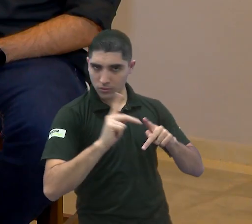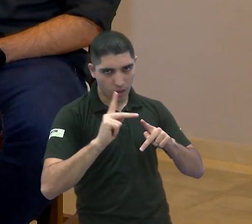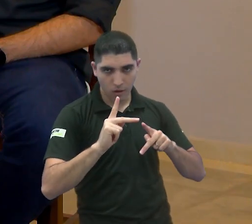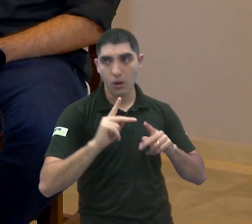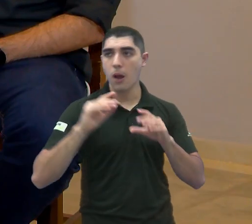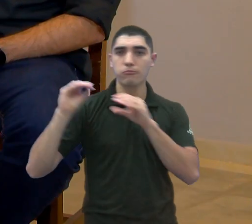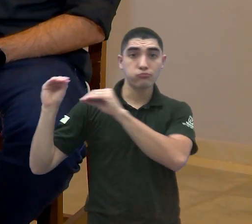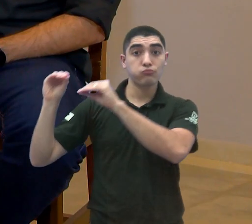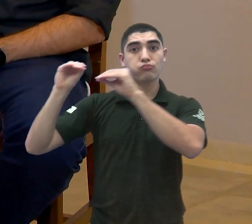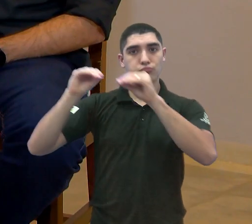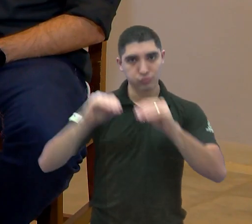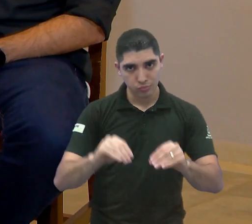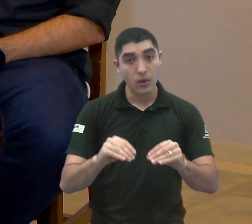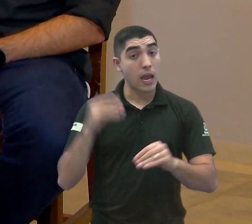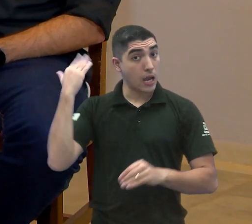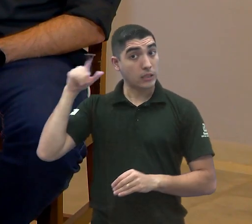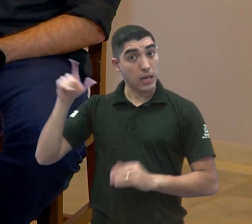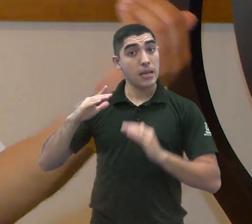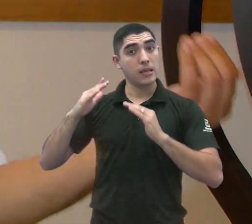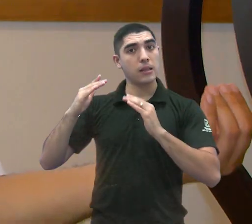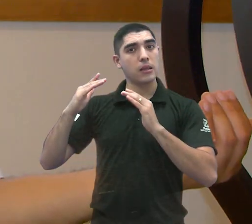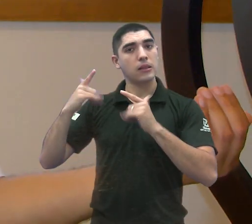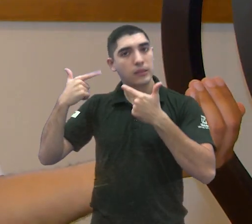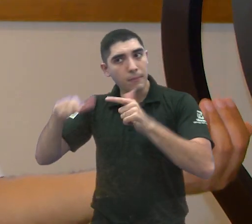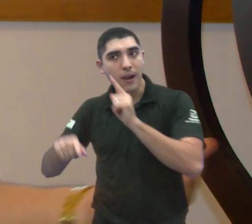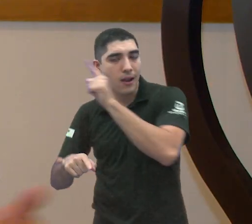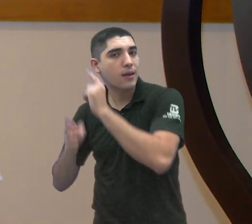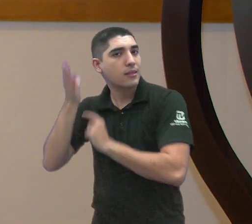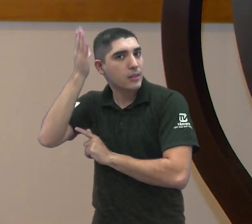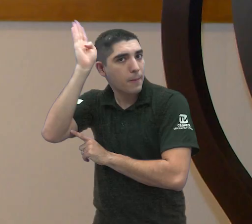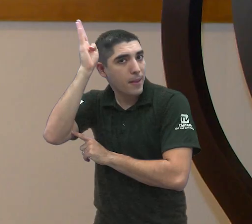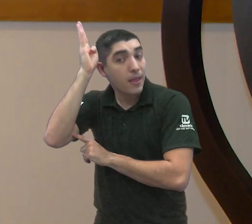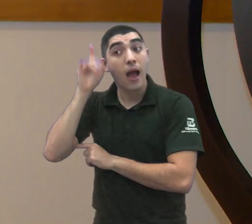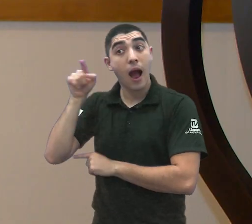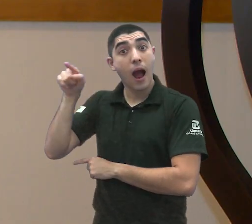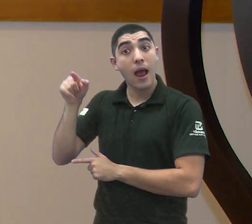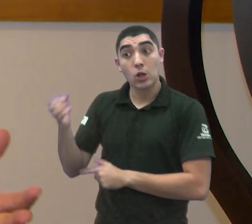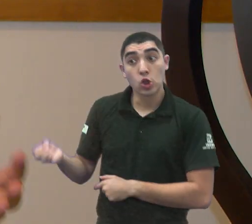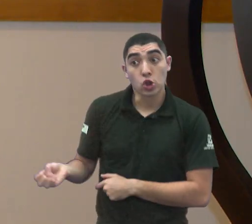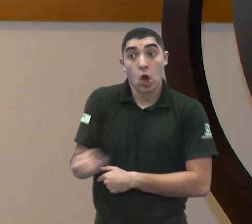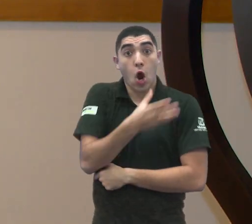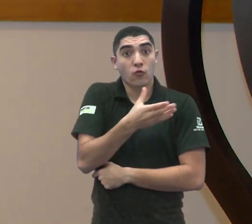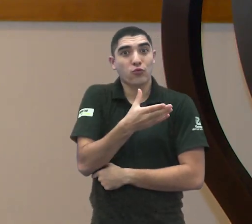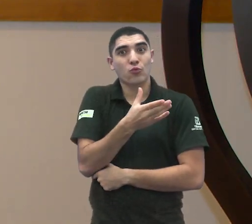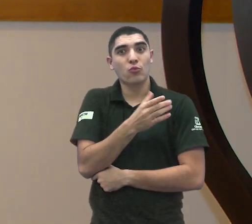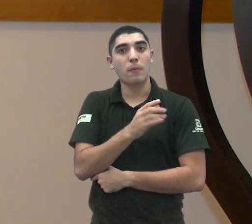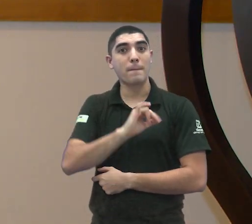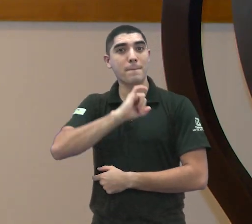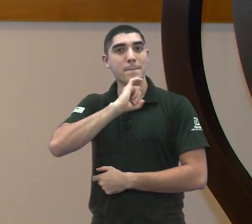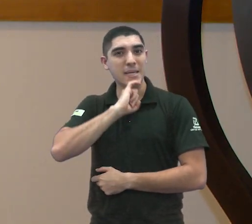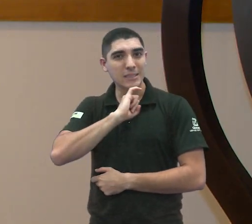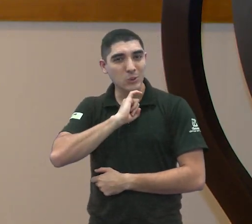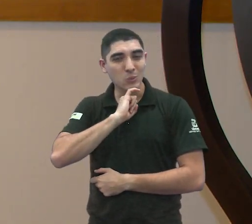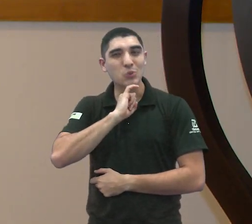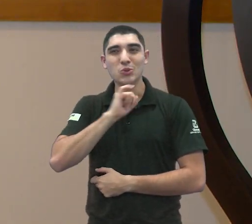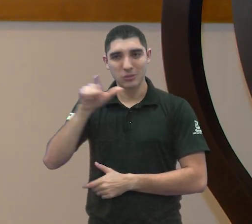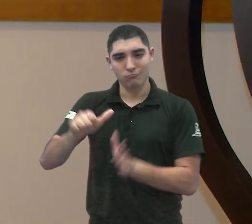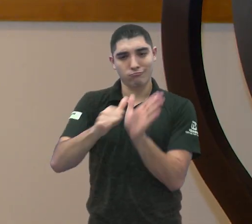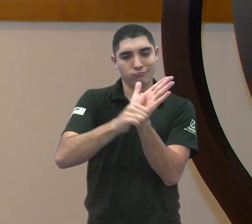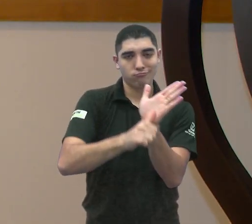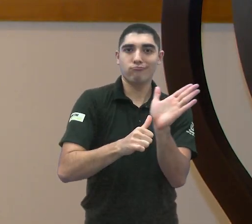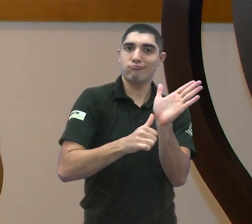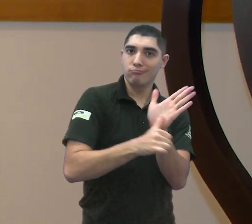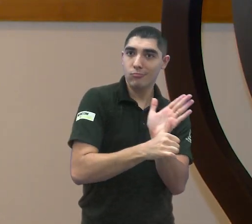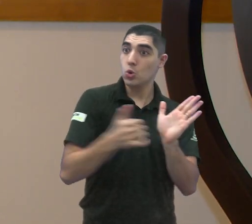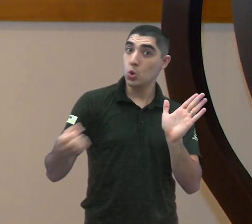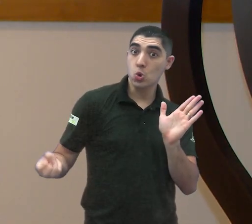estava aqui, né? Embora fosse da região. Ele morava e trabalhava em Taubaté. Então, ele foi nomeado como bispo, era padre até